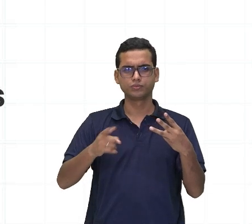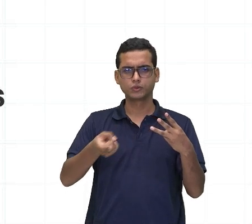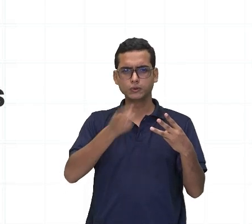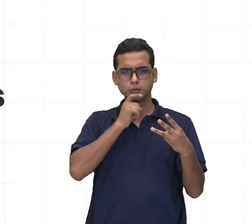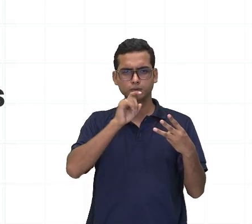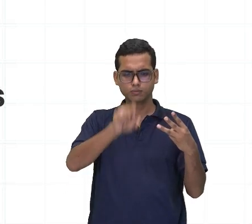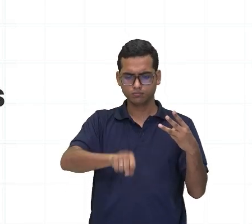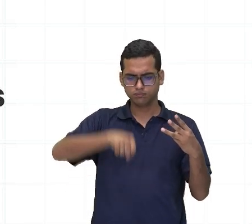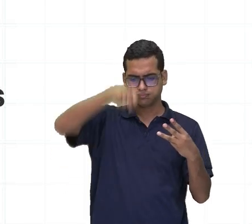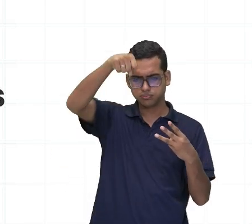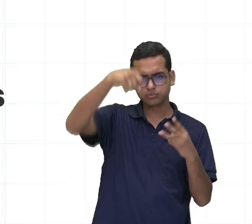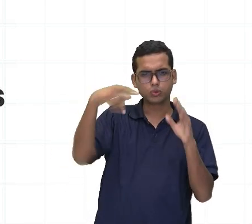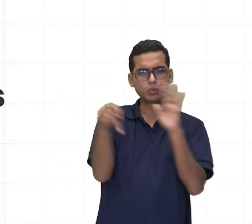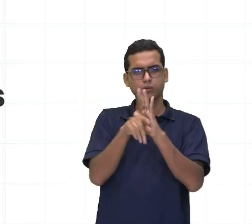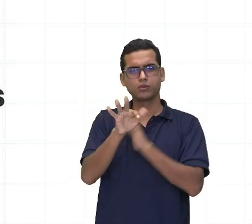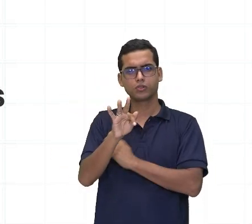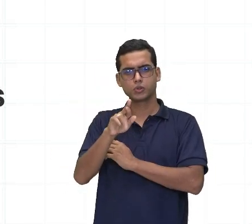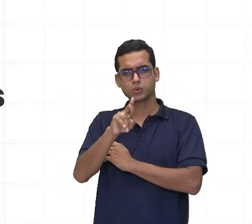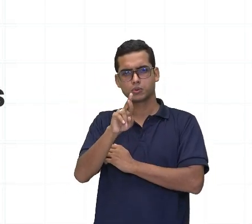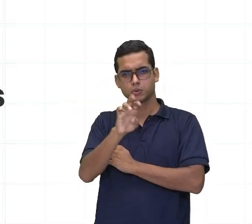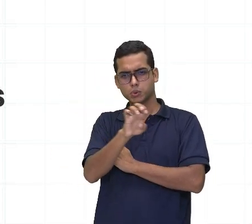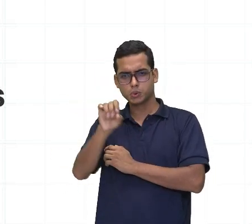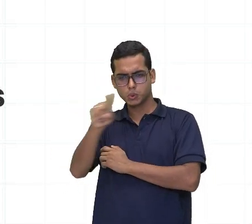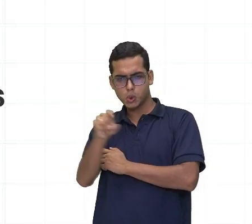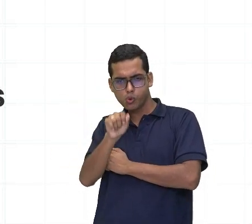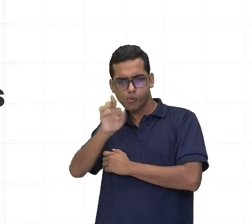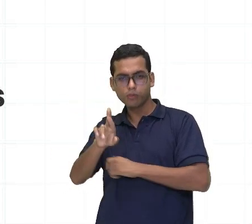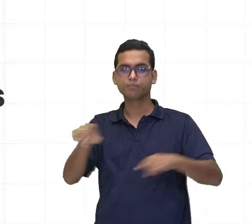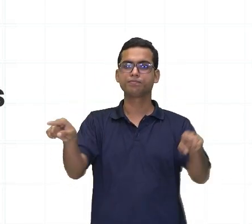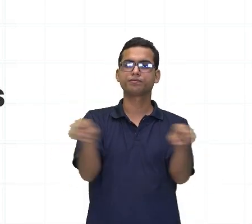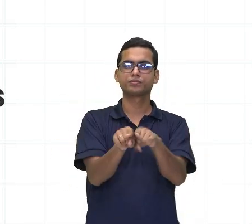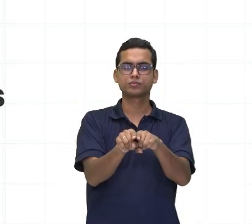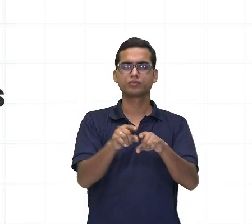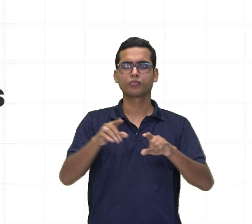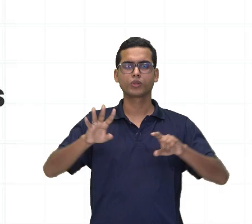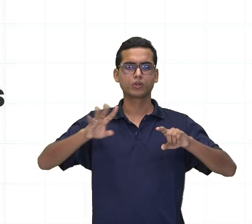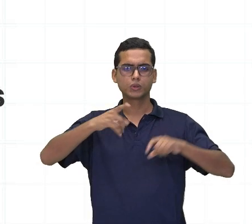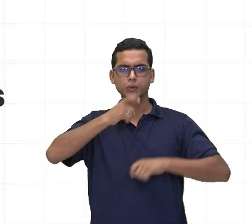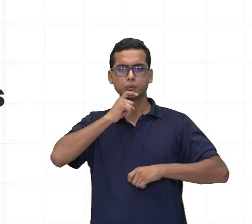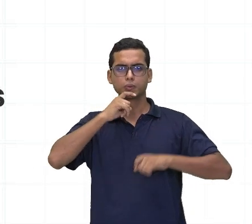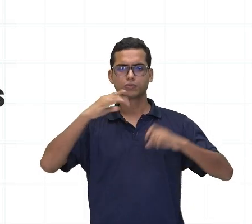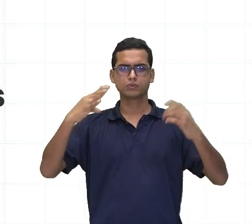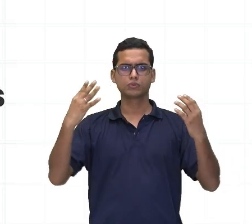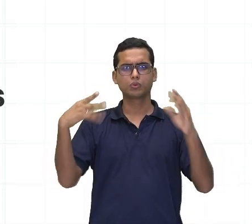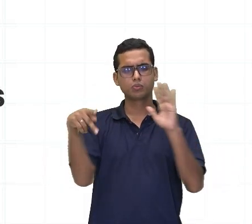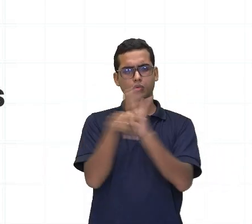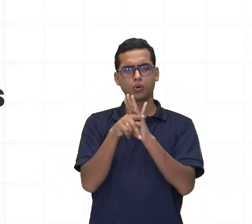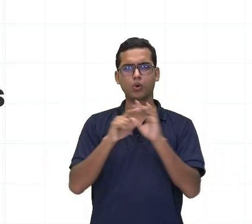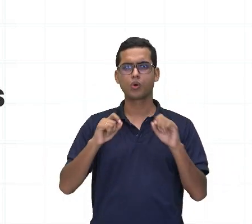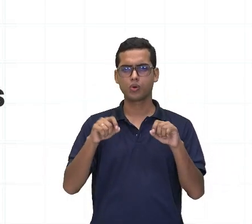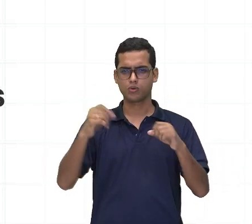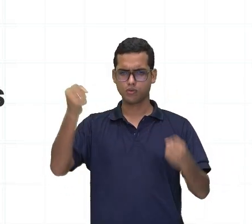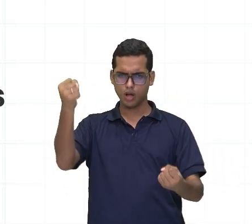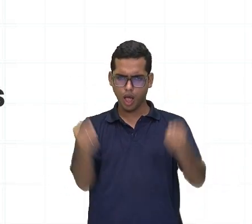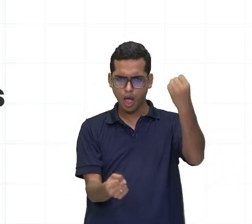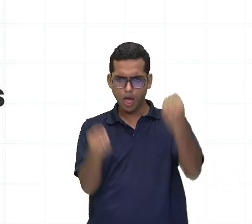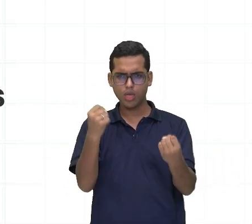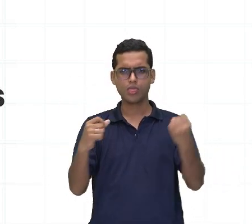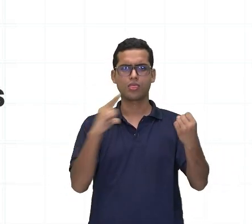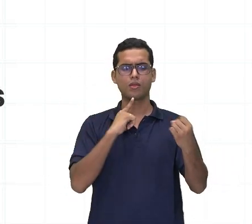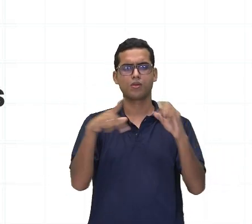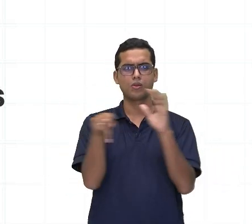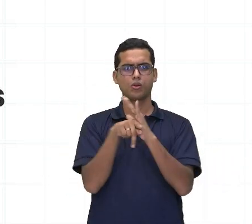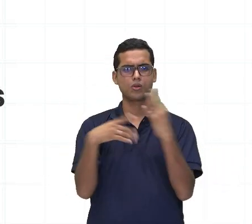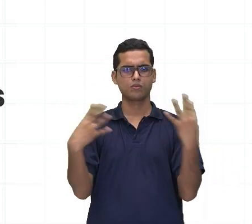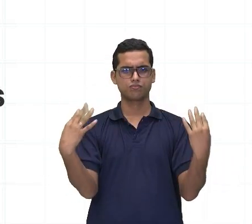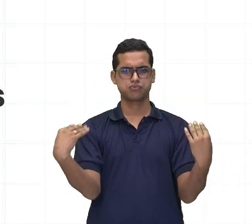de climatização automotiva, utilizam ali os princípios de transferência